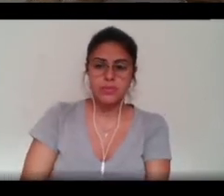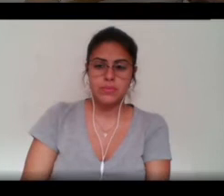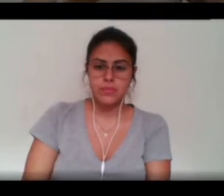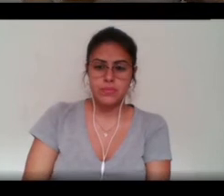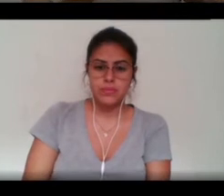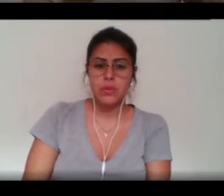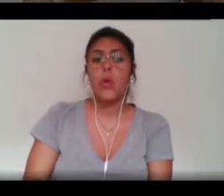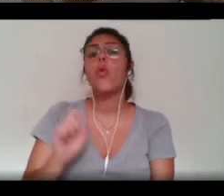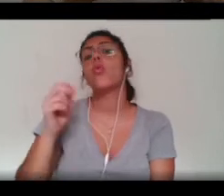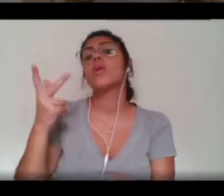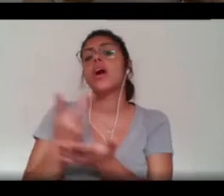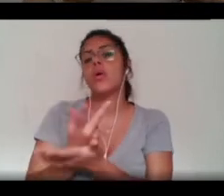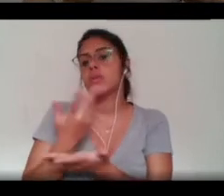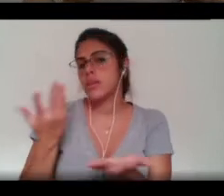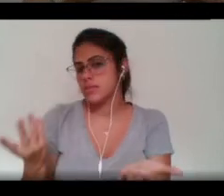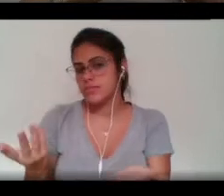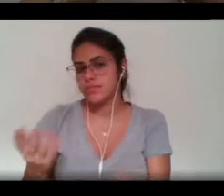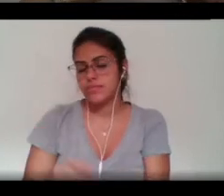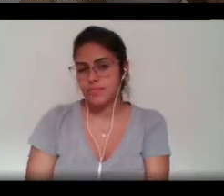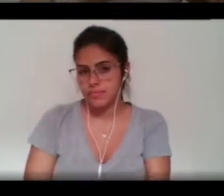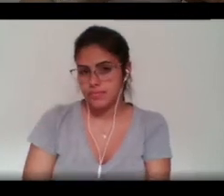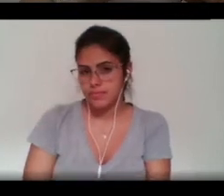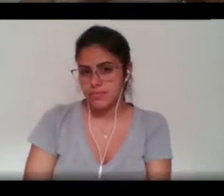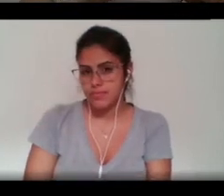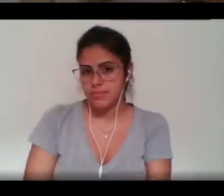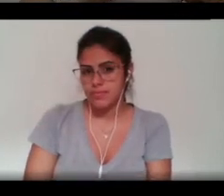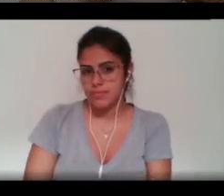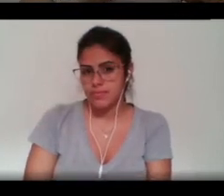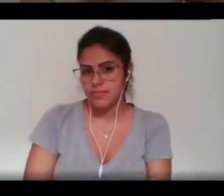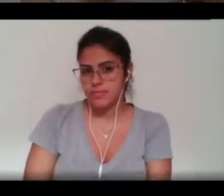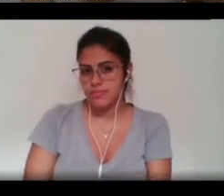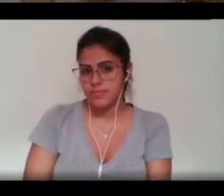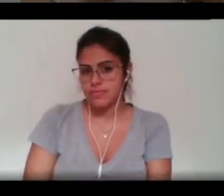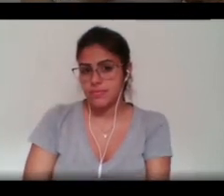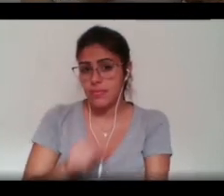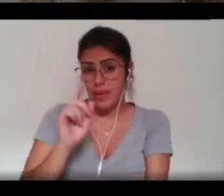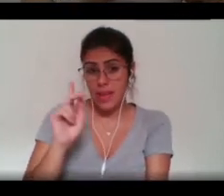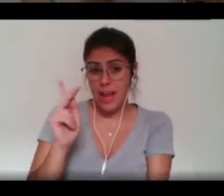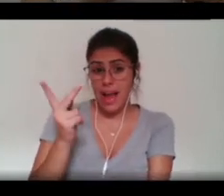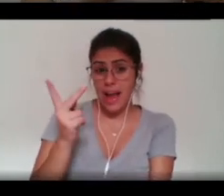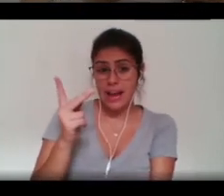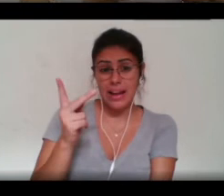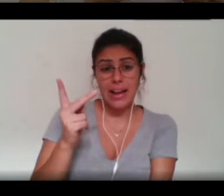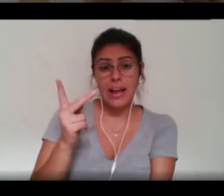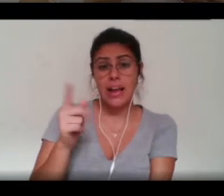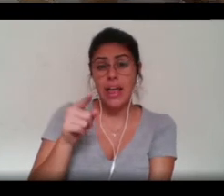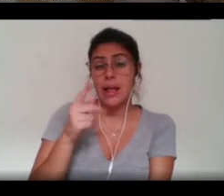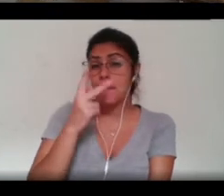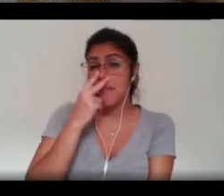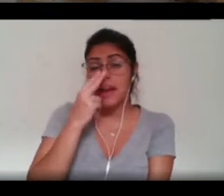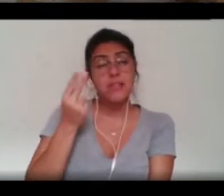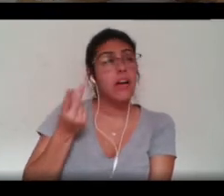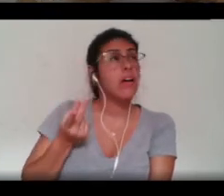o que acontece aqui? Esse H aqui, ele tende a infinito, não? É porque